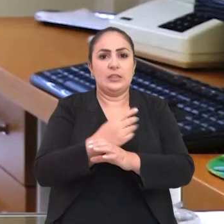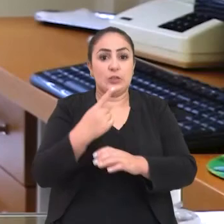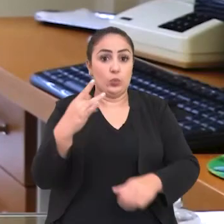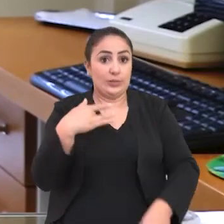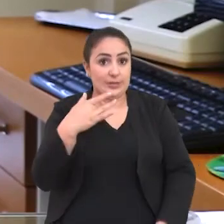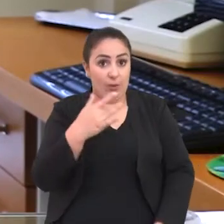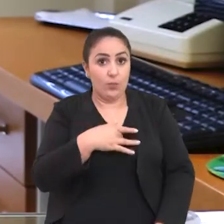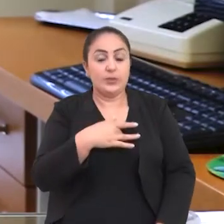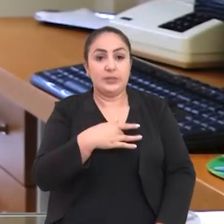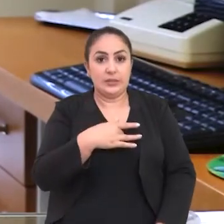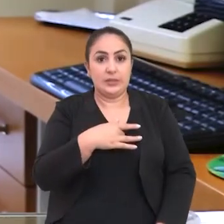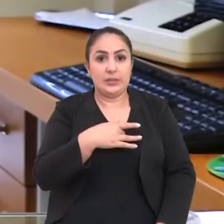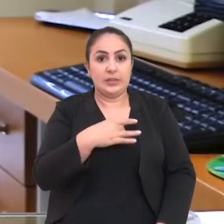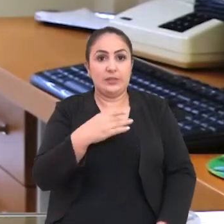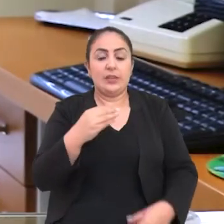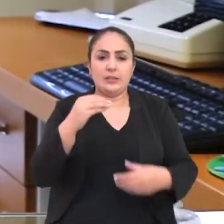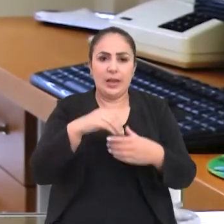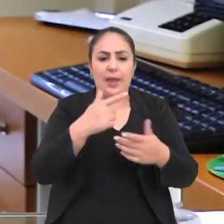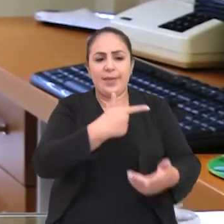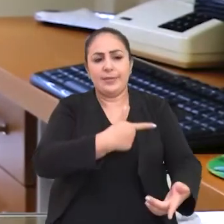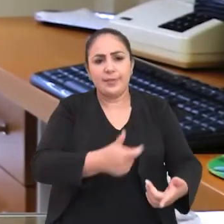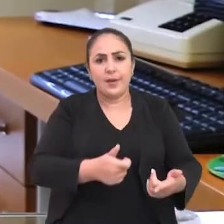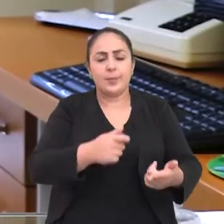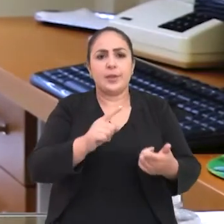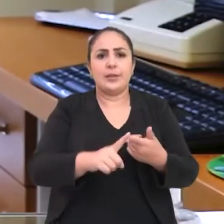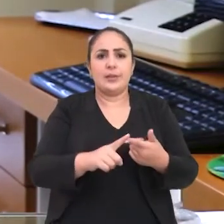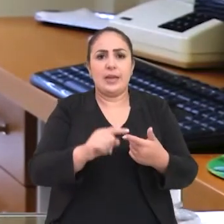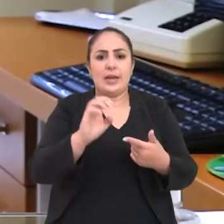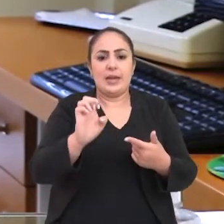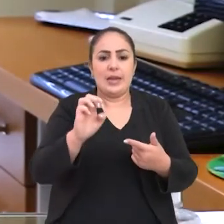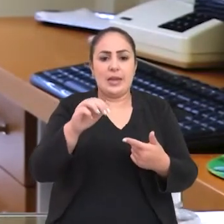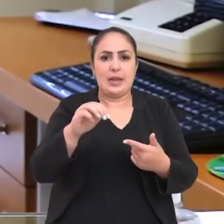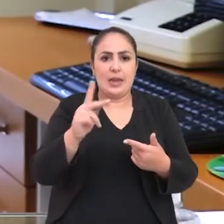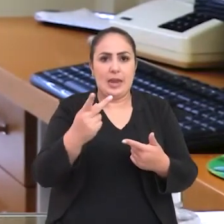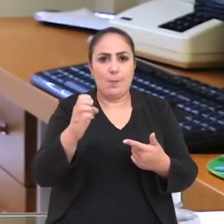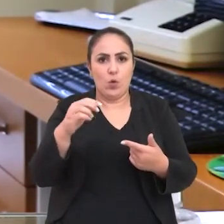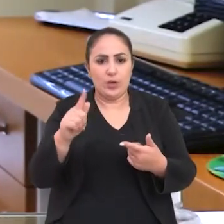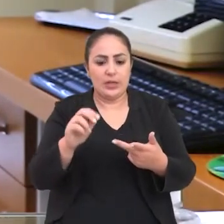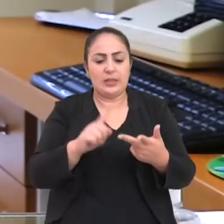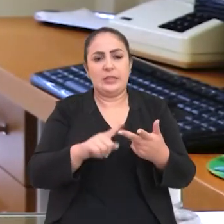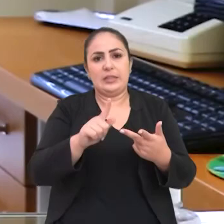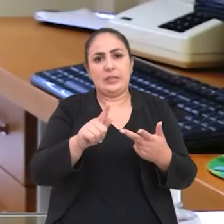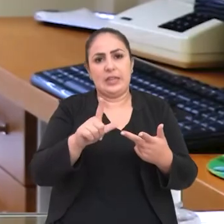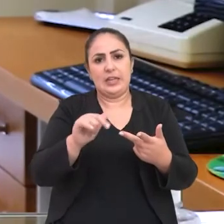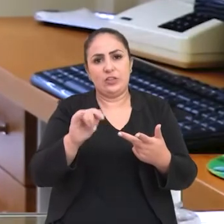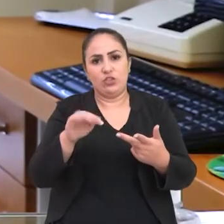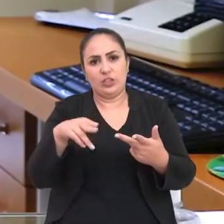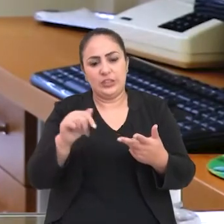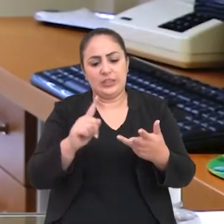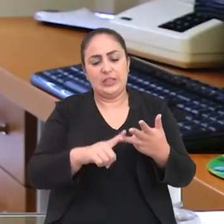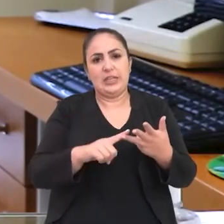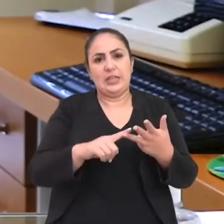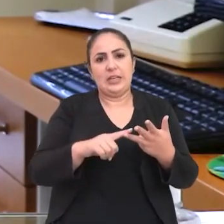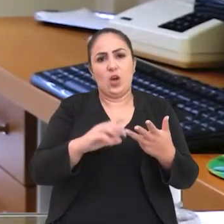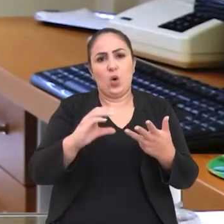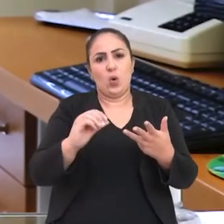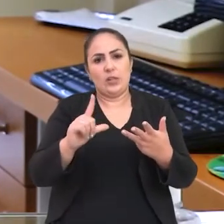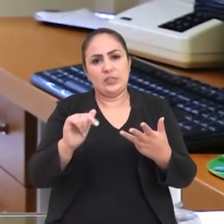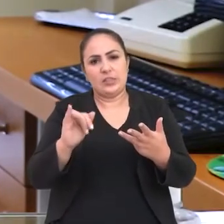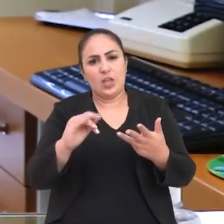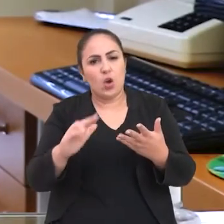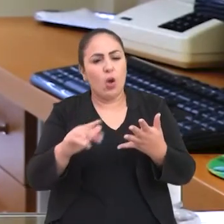avaliação completa da sua saúde, que vão incluir exames, hemograma, creatinina,